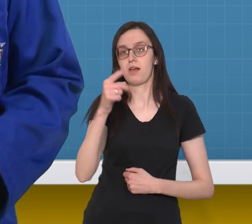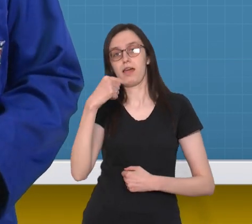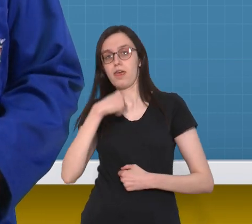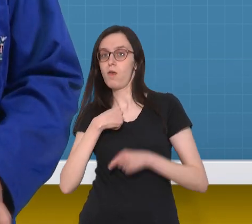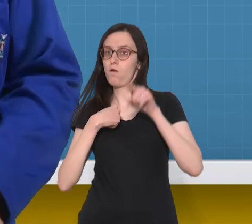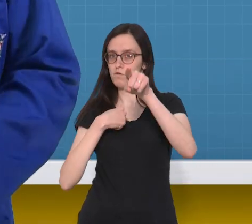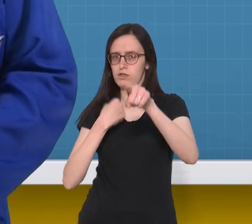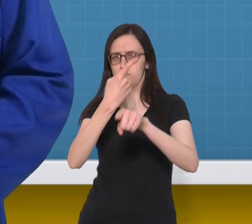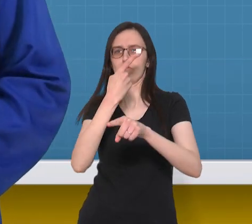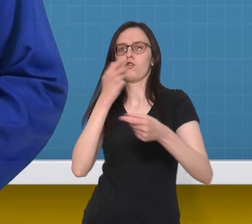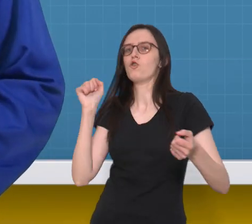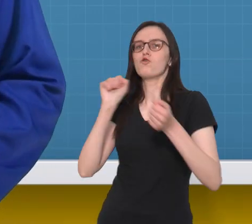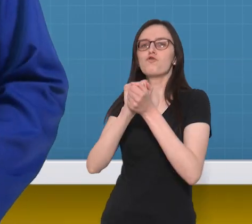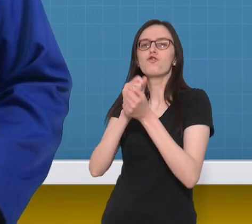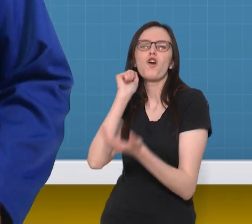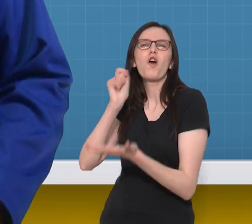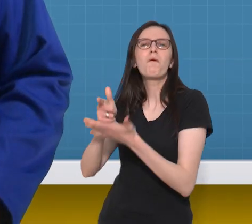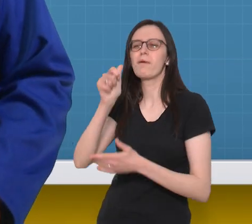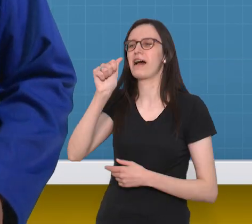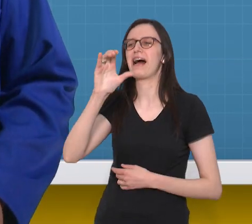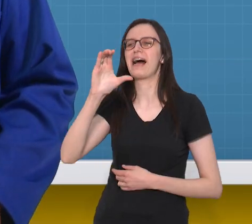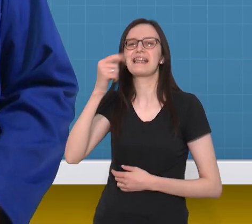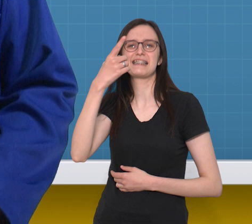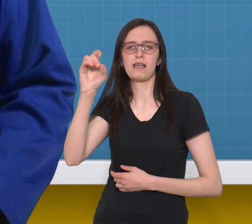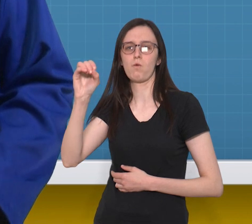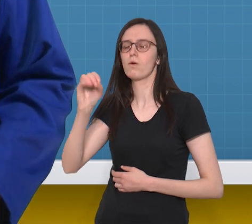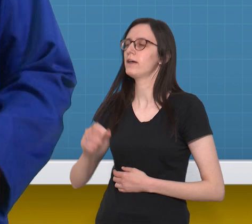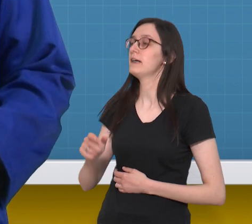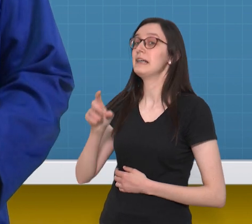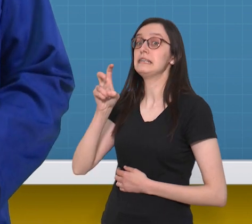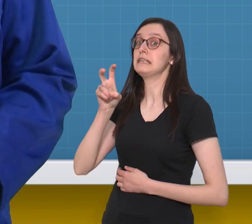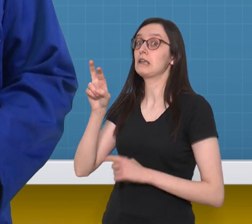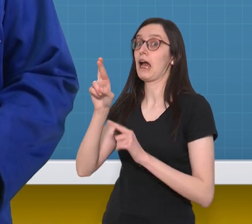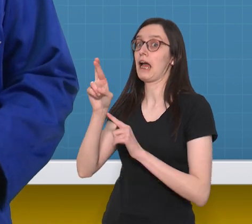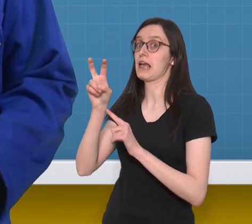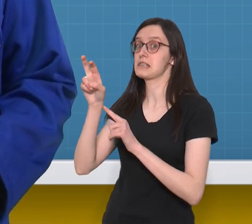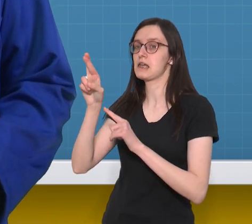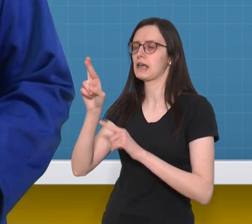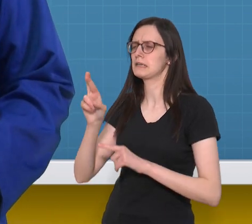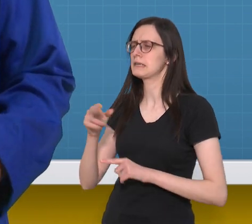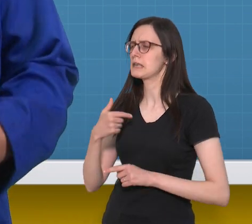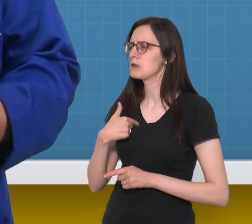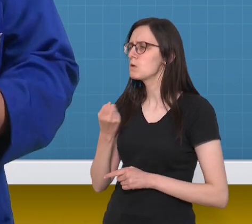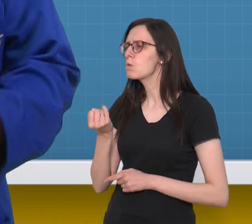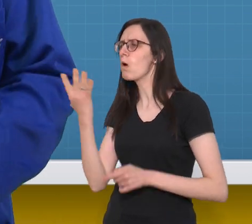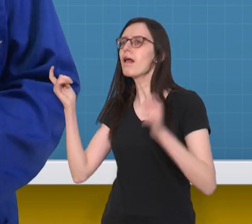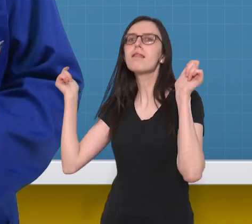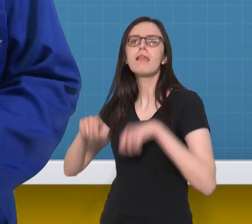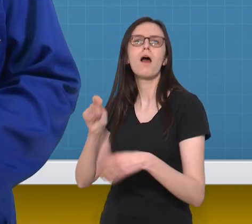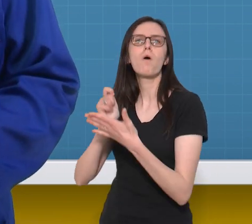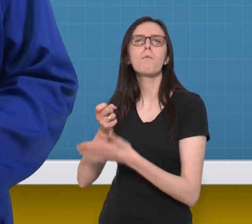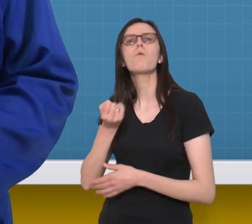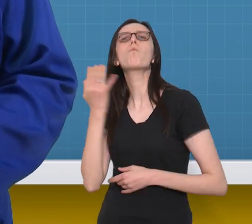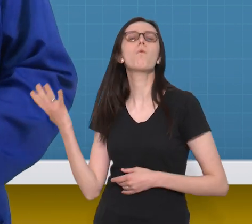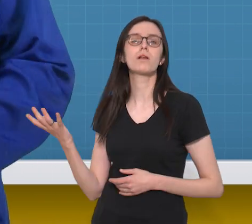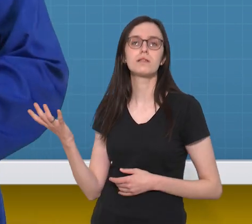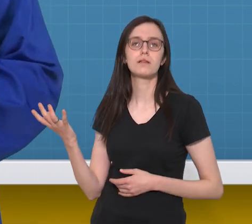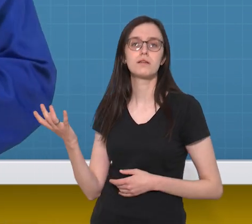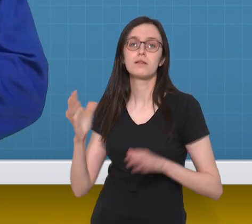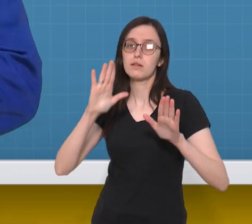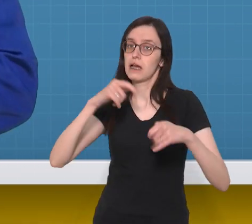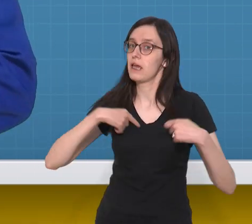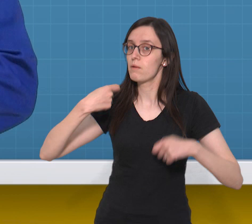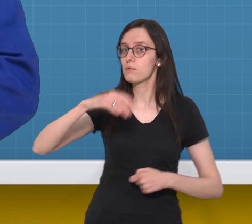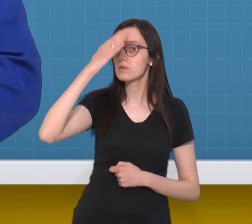você. Vamos comprar ações a 5 reais. Quantas ações podemos comprar? Que operação eu devo fazer? Eu devo